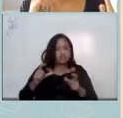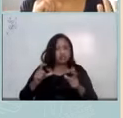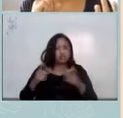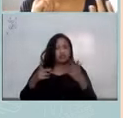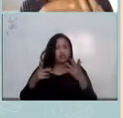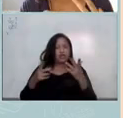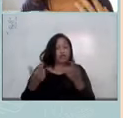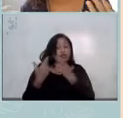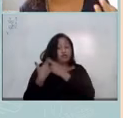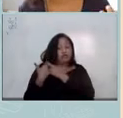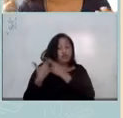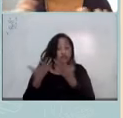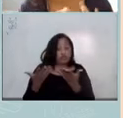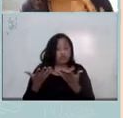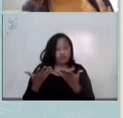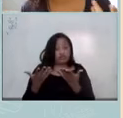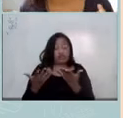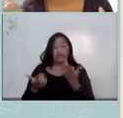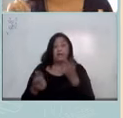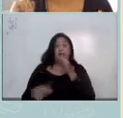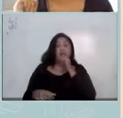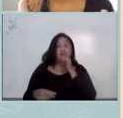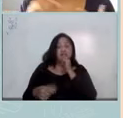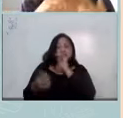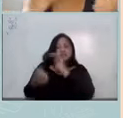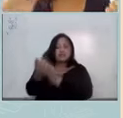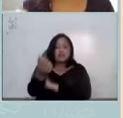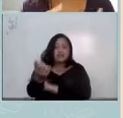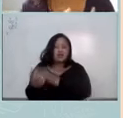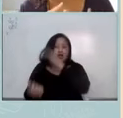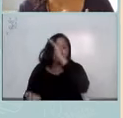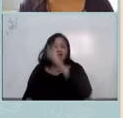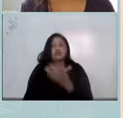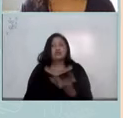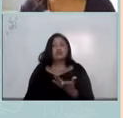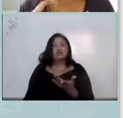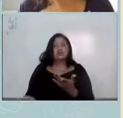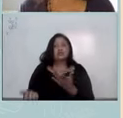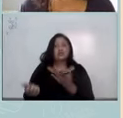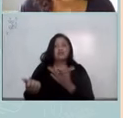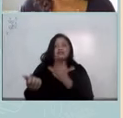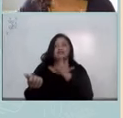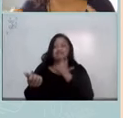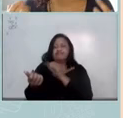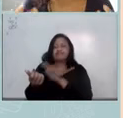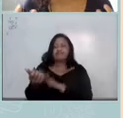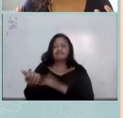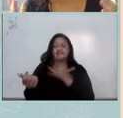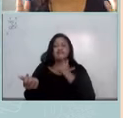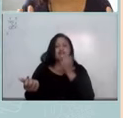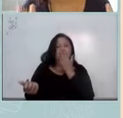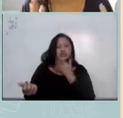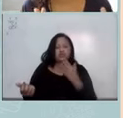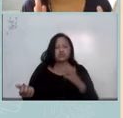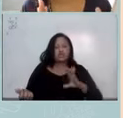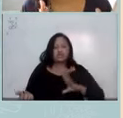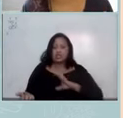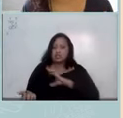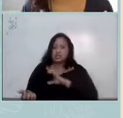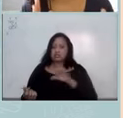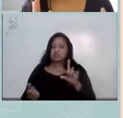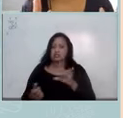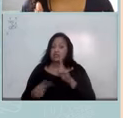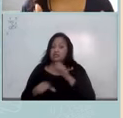cardiopatias, hipertensão, diabetes, as neoplasias, né, os casos de câncer, enfim. Então, essas